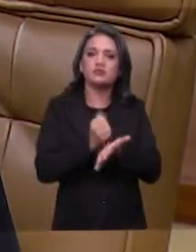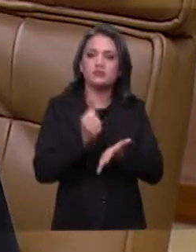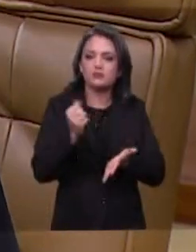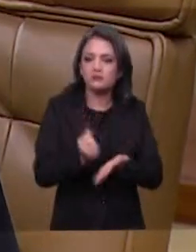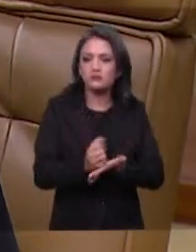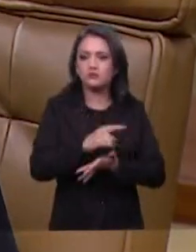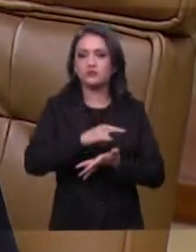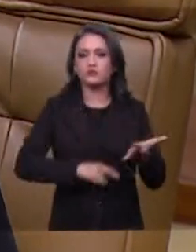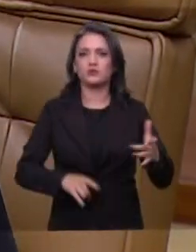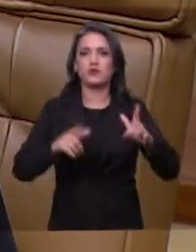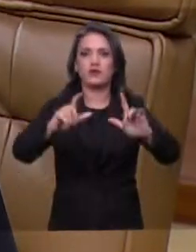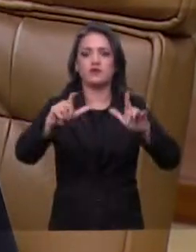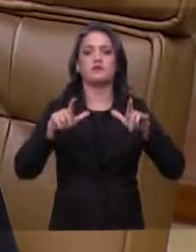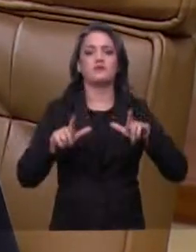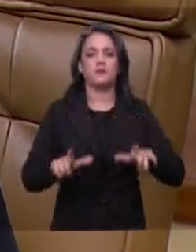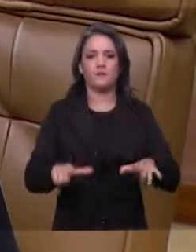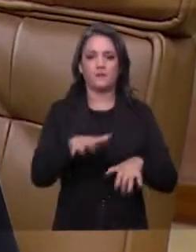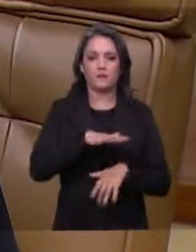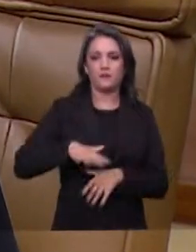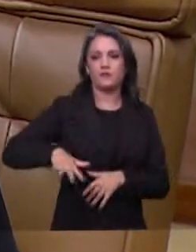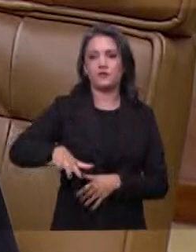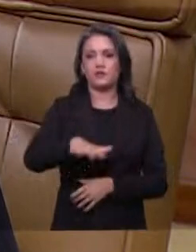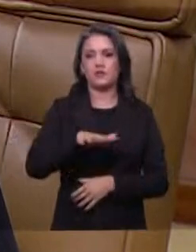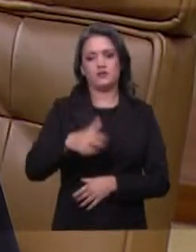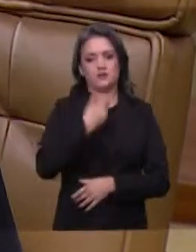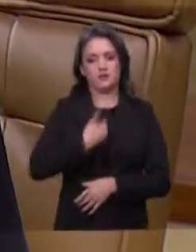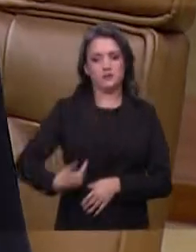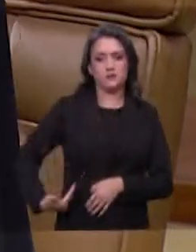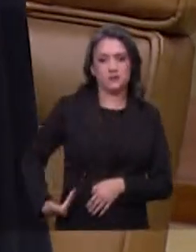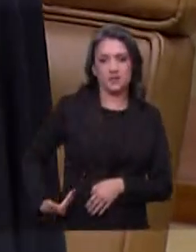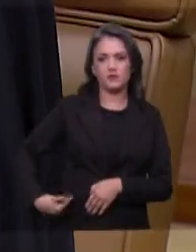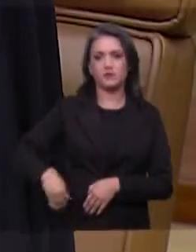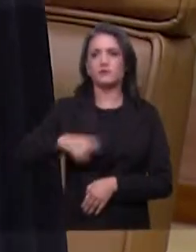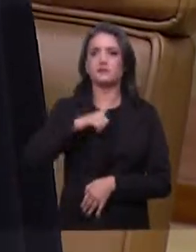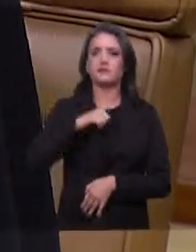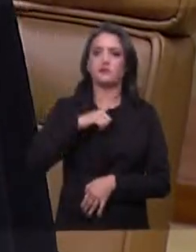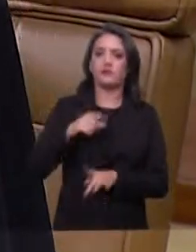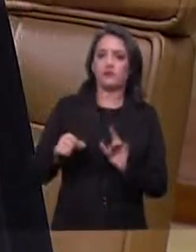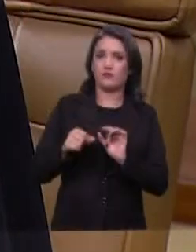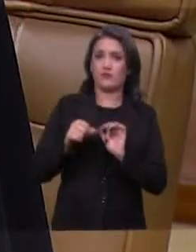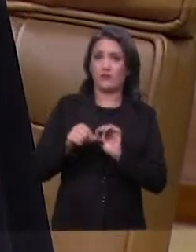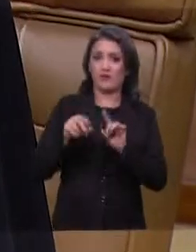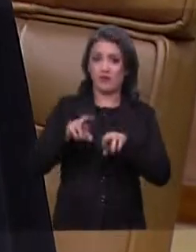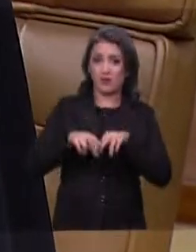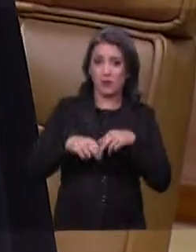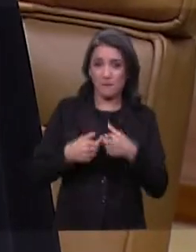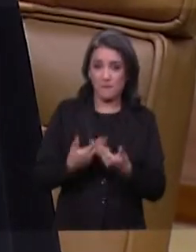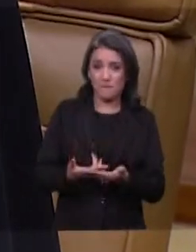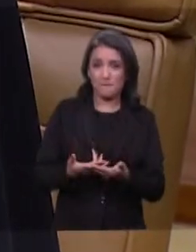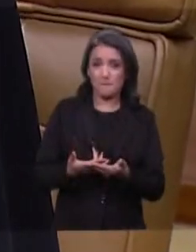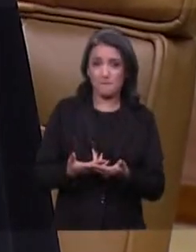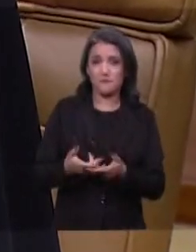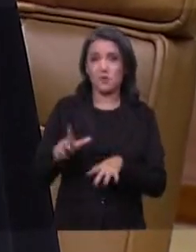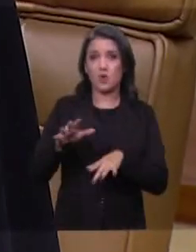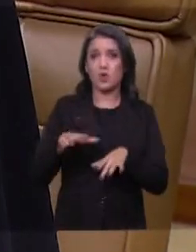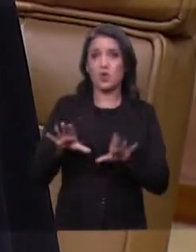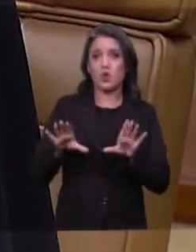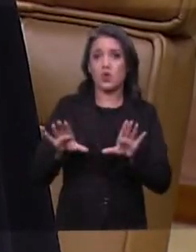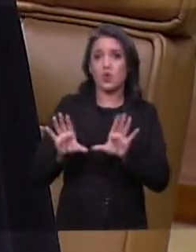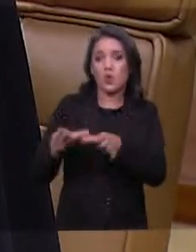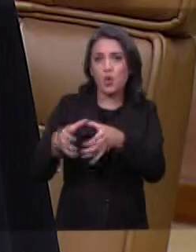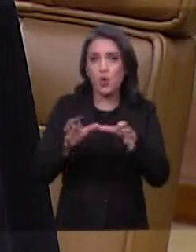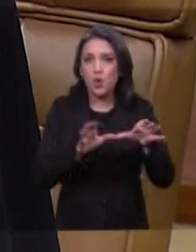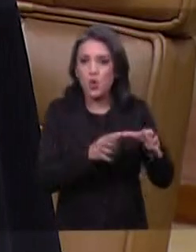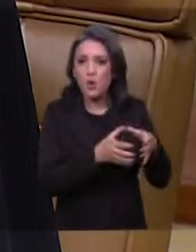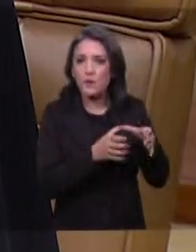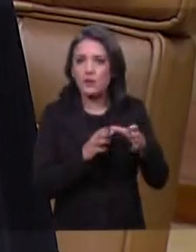regularização fundiária de terras públicas ocupadas tradicionalmente por fundos, por comunidades e fundos e